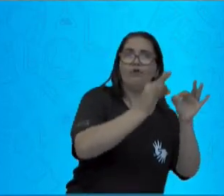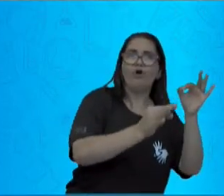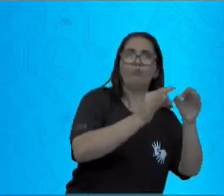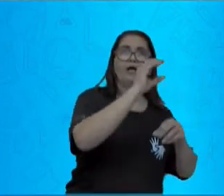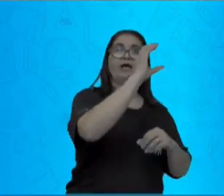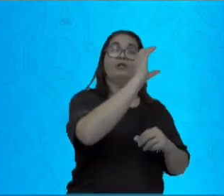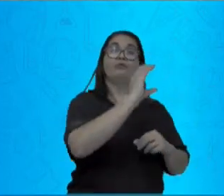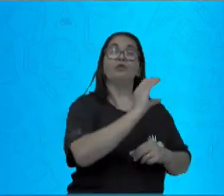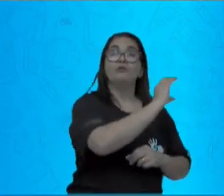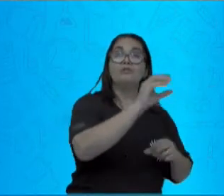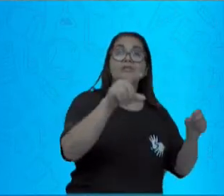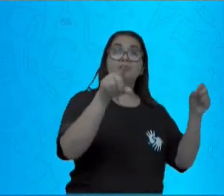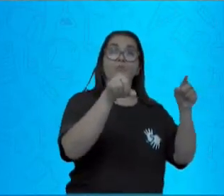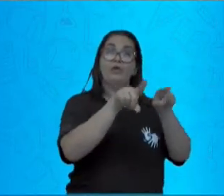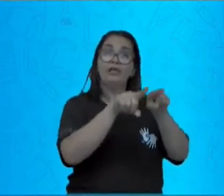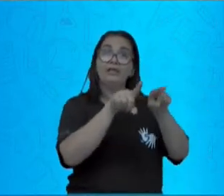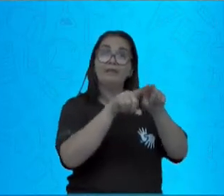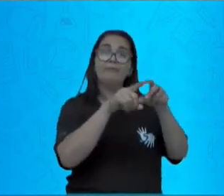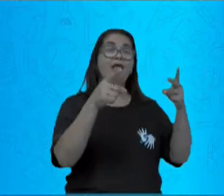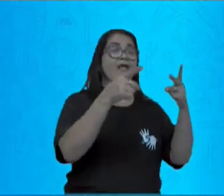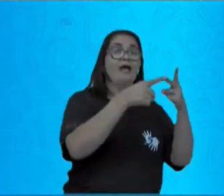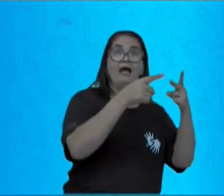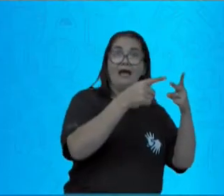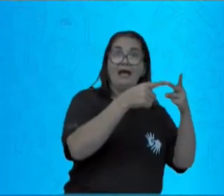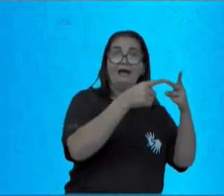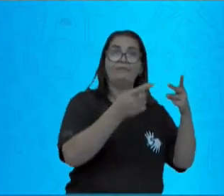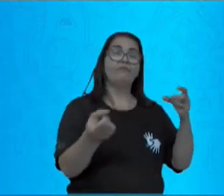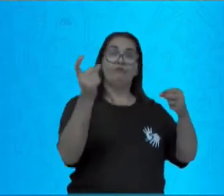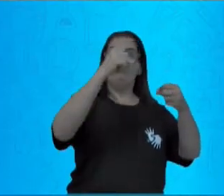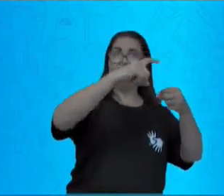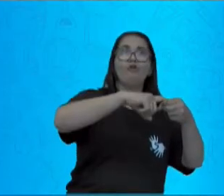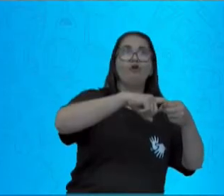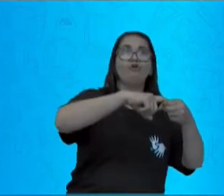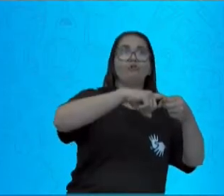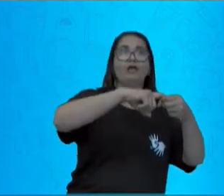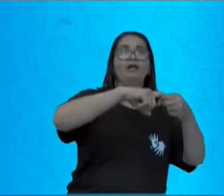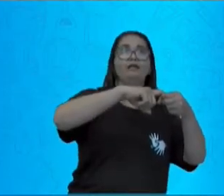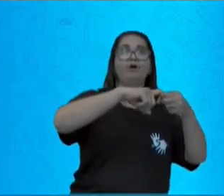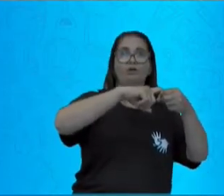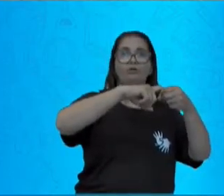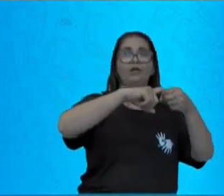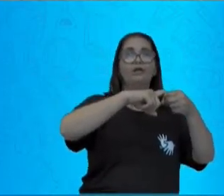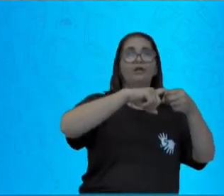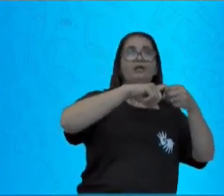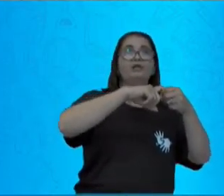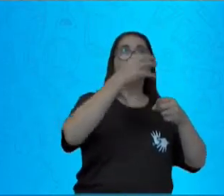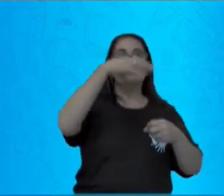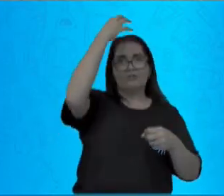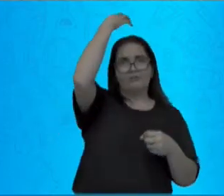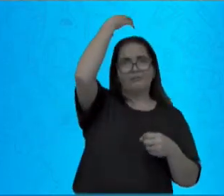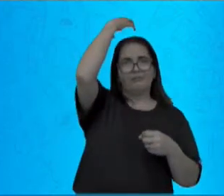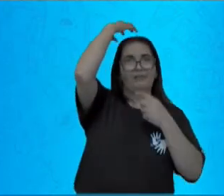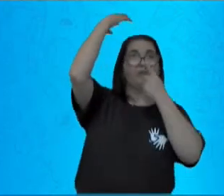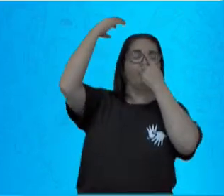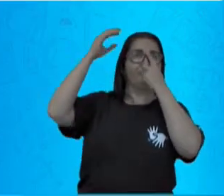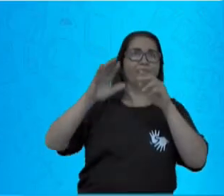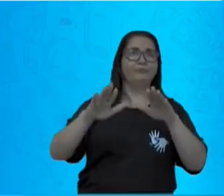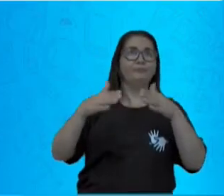absolutismo. Mas o parlamento fica muito preocupado com essa situação. Então ele faz uma proposta a